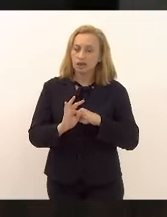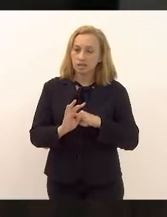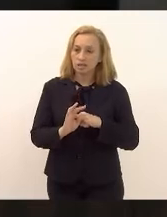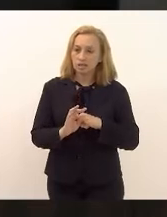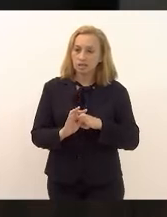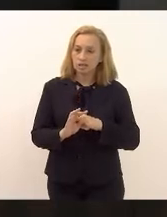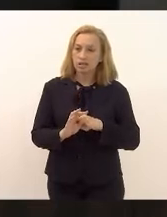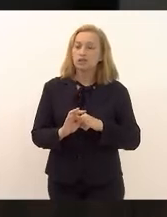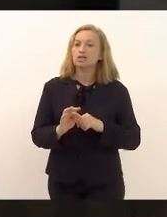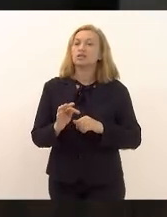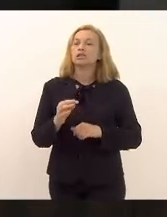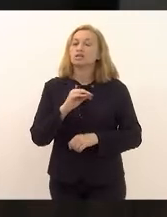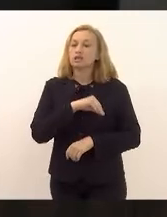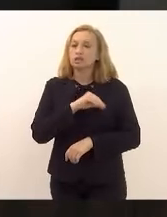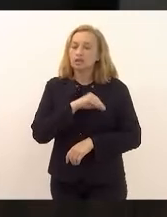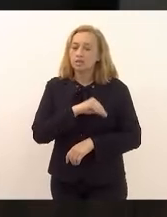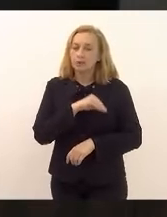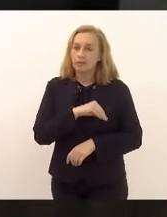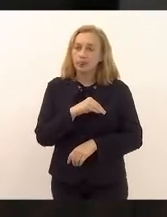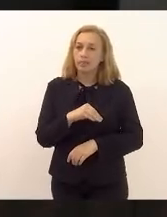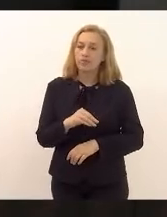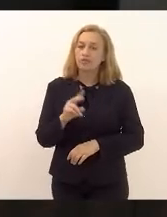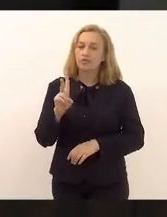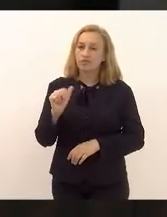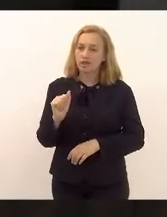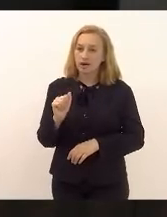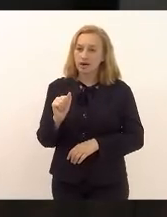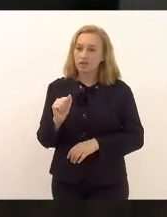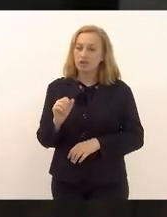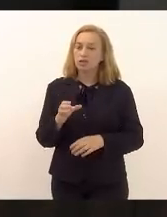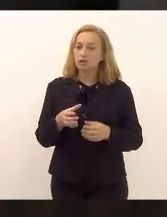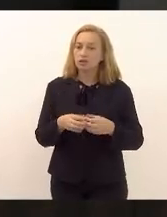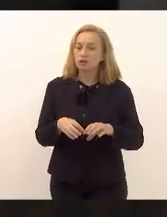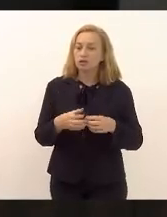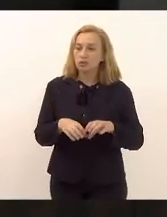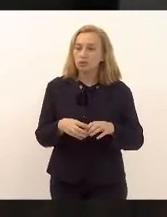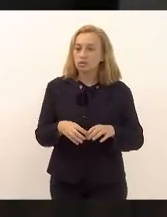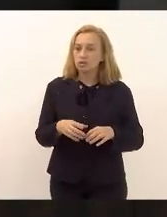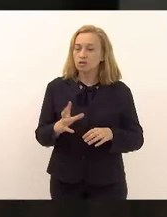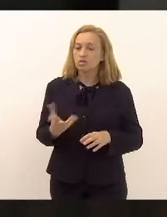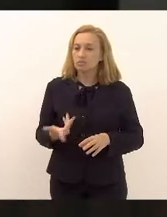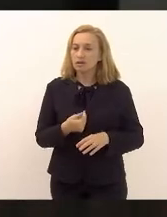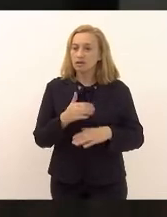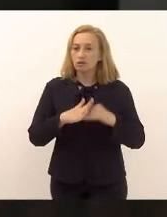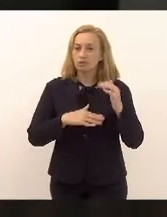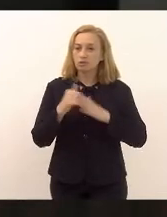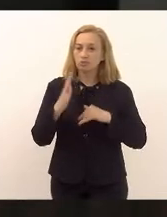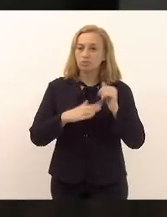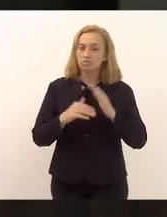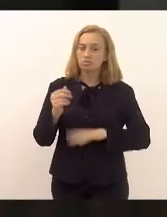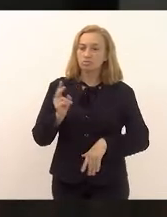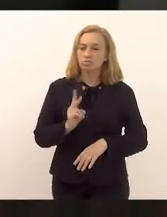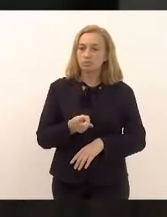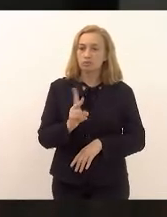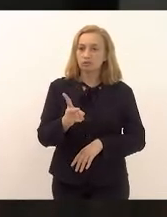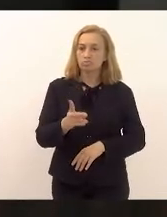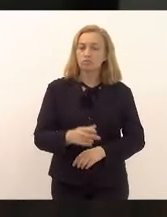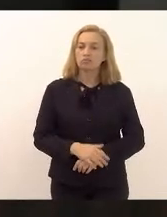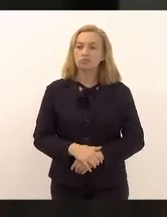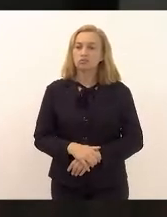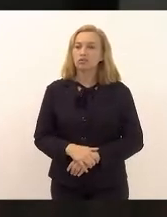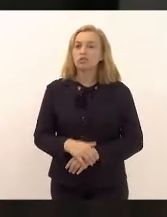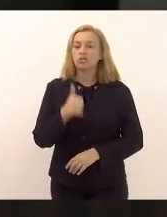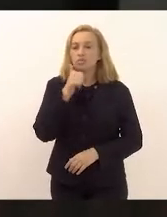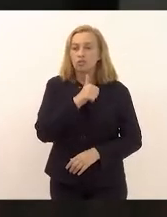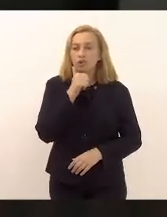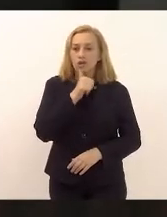Geração de Emprego e Renda, o regime de reserva de vagas para os concursos de qualificação profissional e formação inicial continuada, a serem destinadas para as